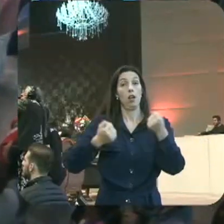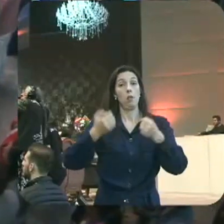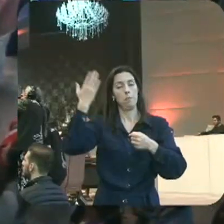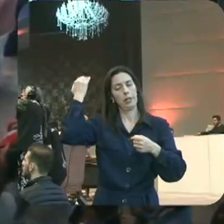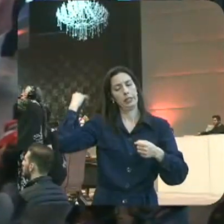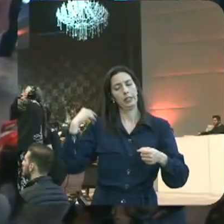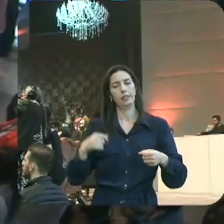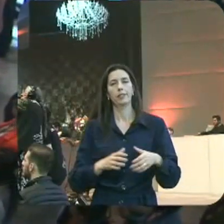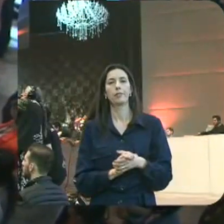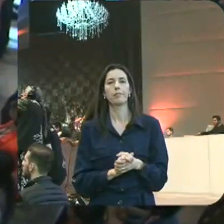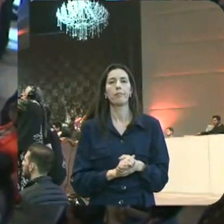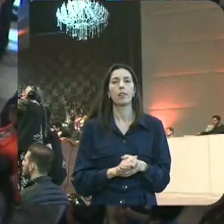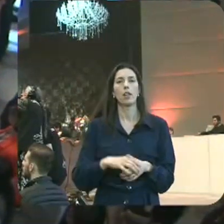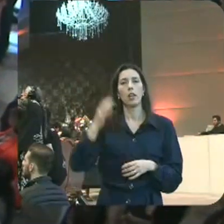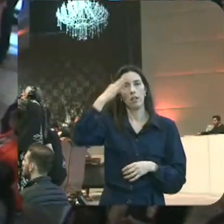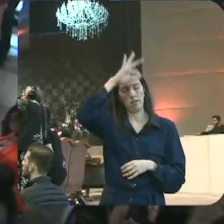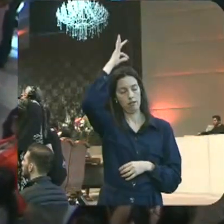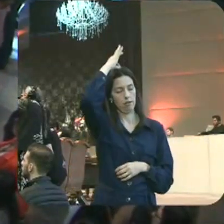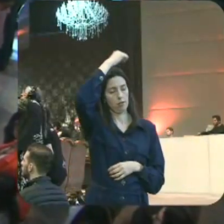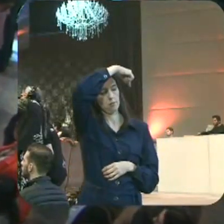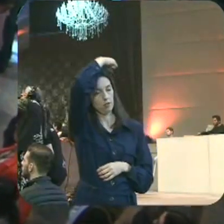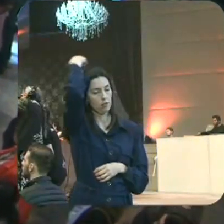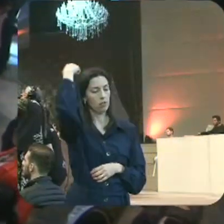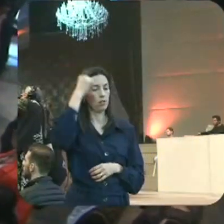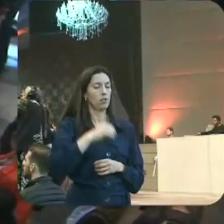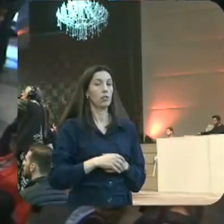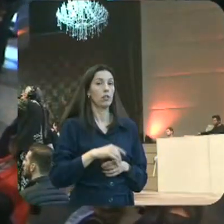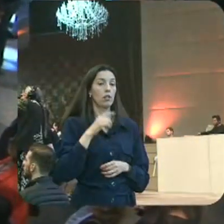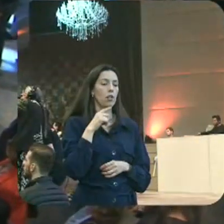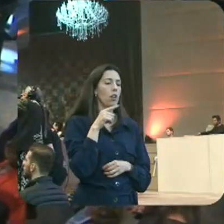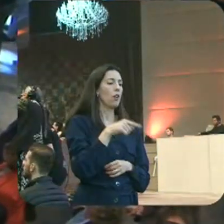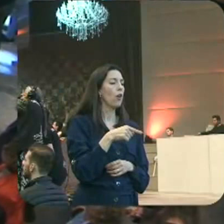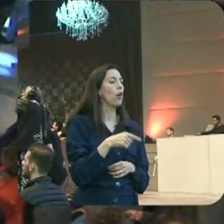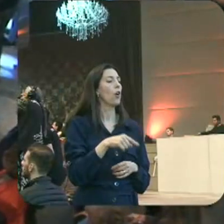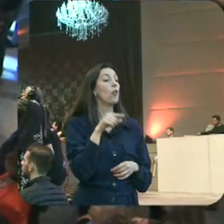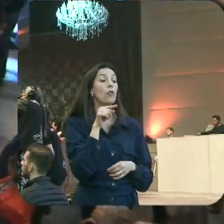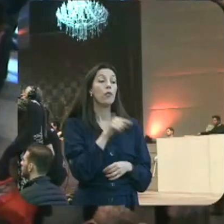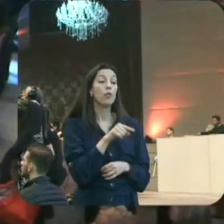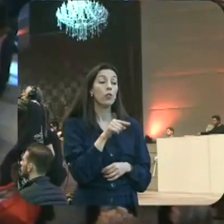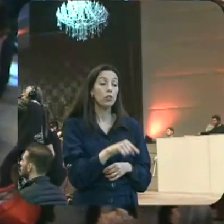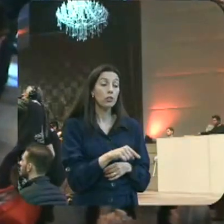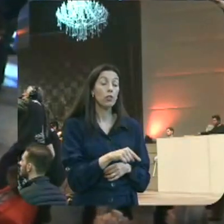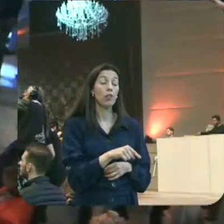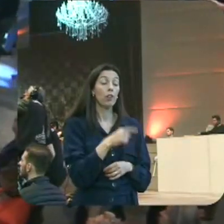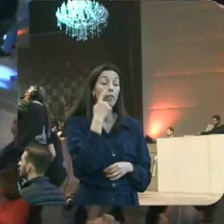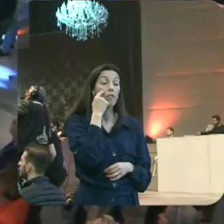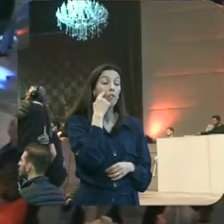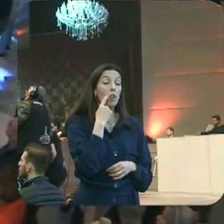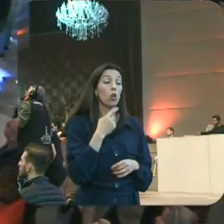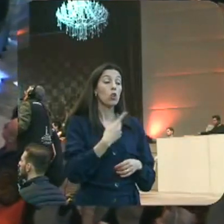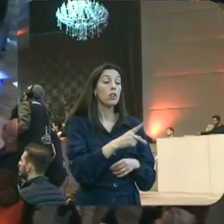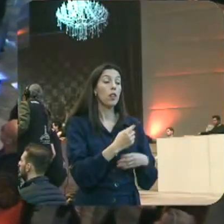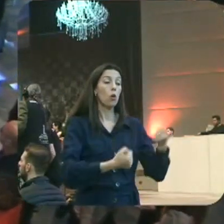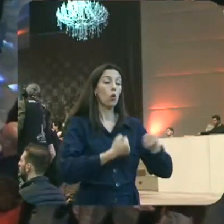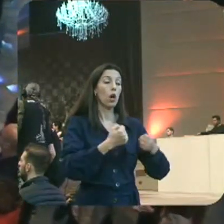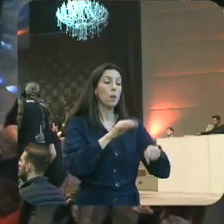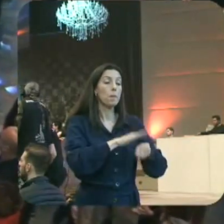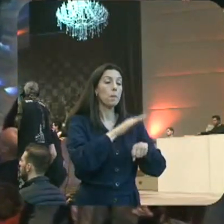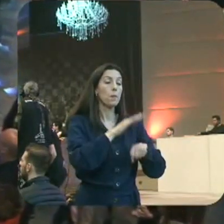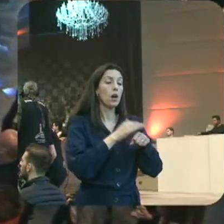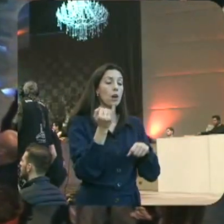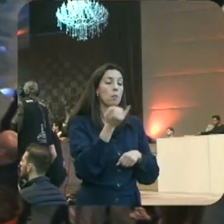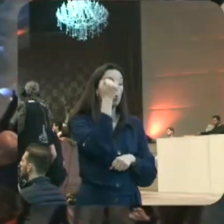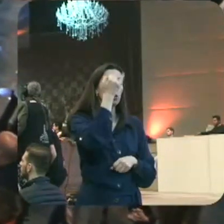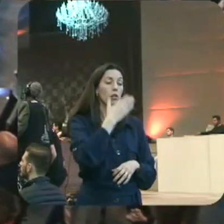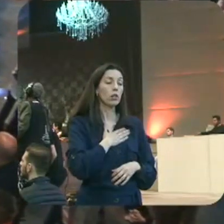assim: olha, você viu que o teu carro é mais importante do que eu, porque você não sai daqui sem esquentar o carro. Ele falou: